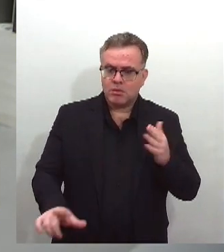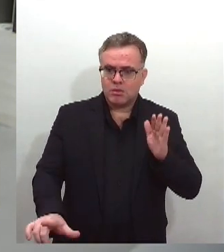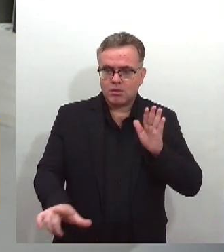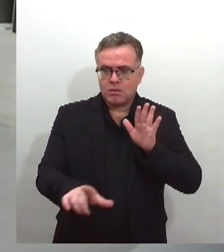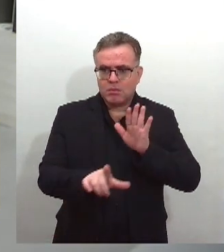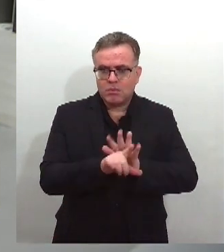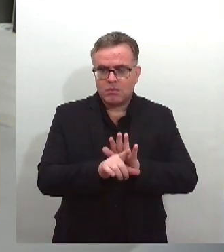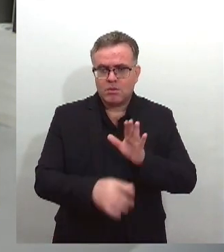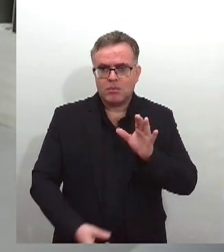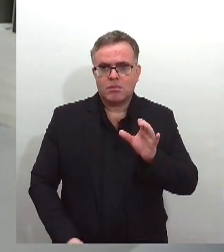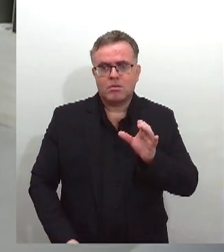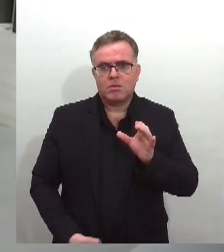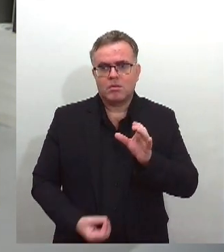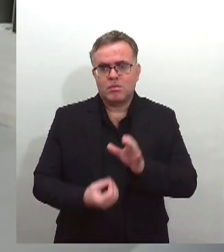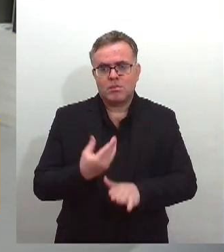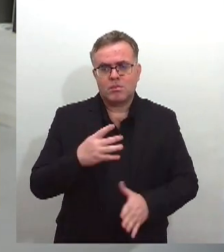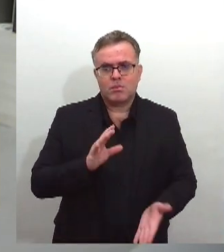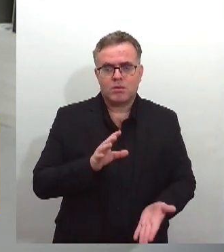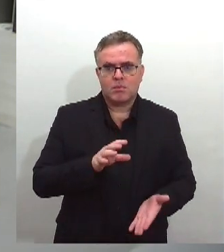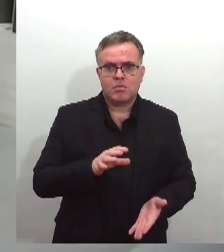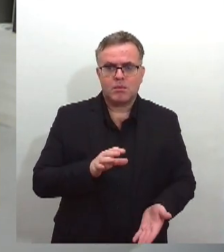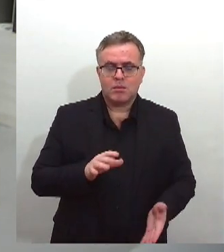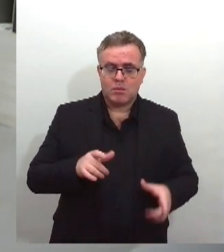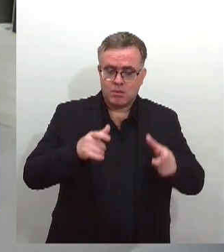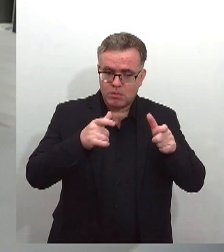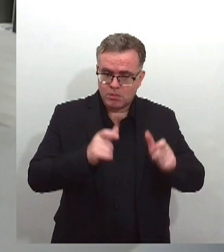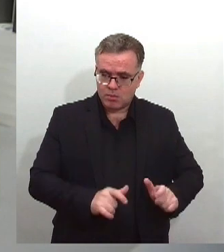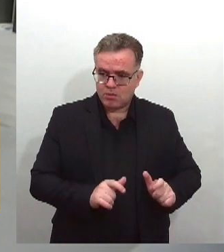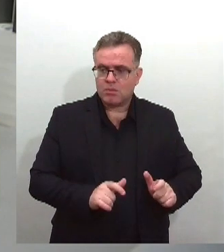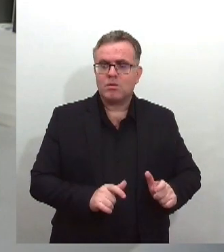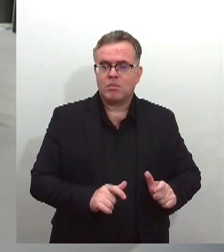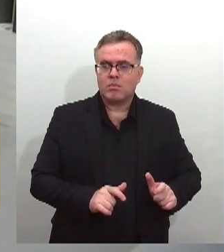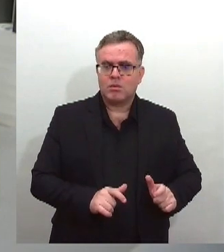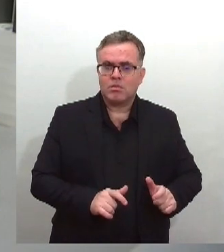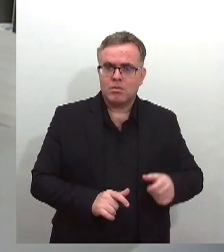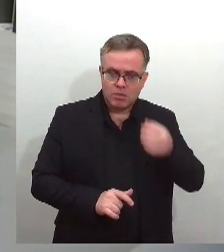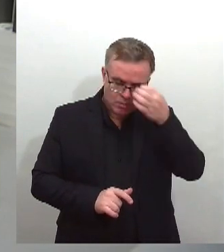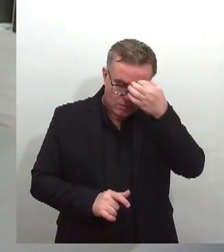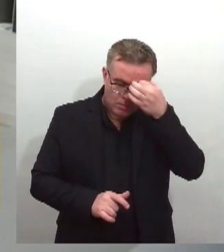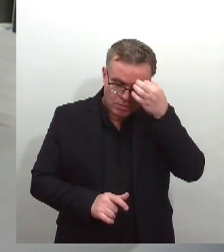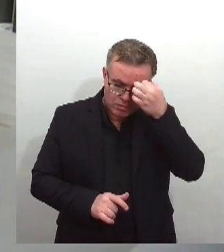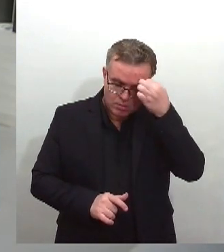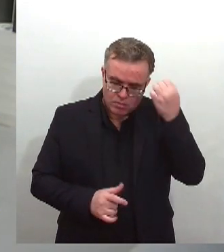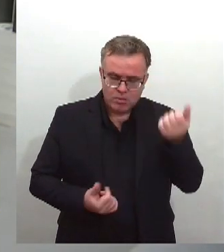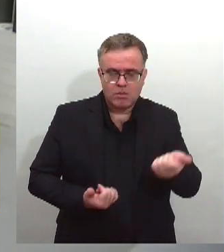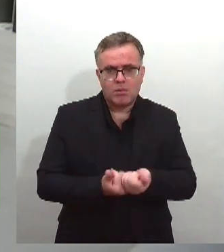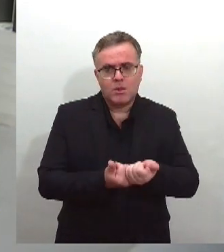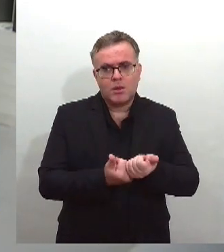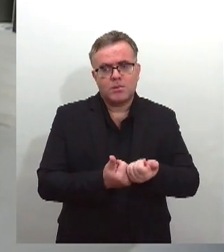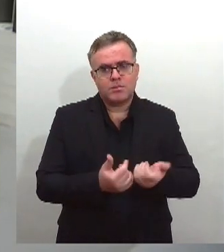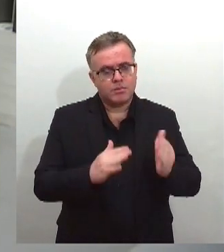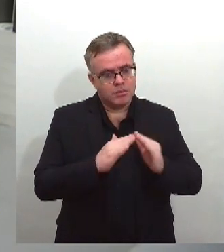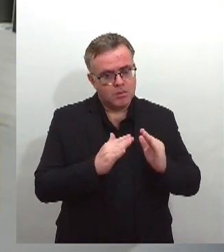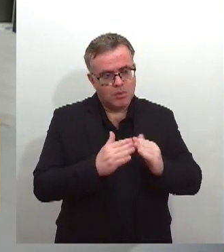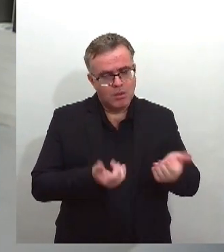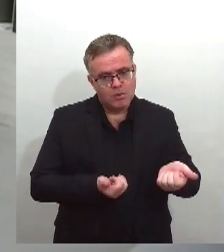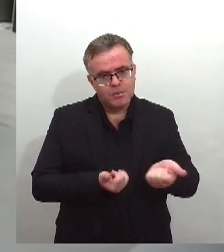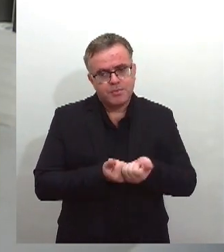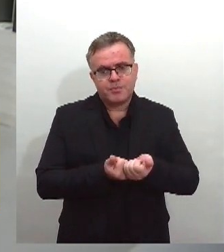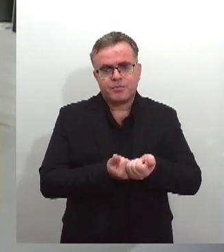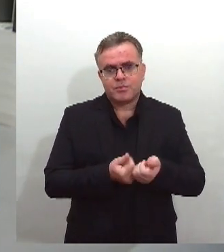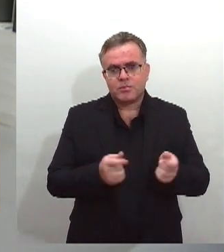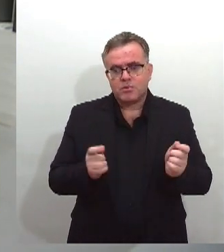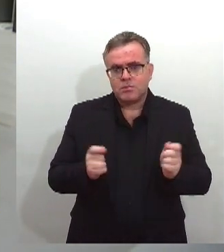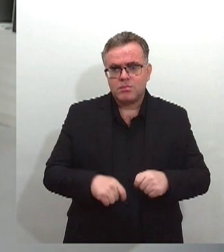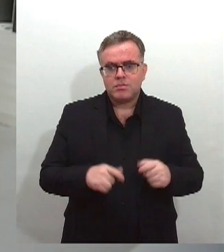esse centro, para que ela possa, então, contar com um ponto de apoio que seja um ambiente